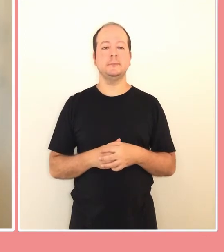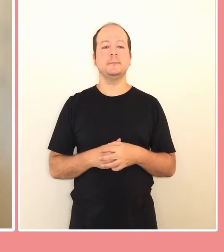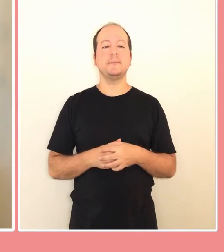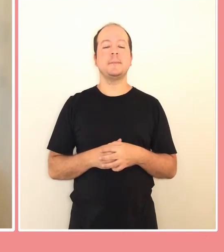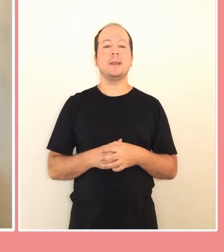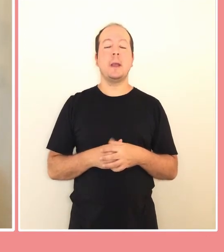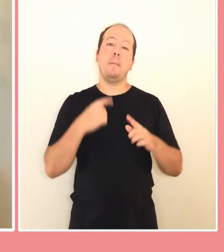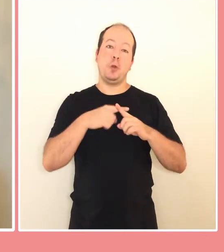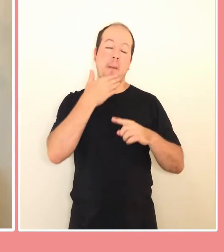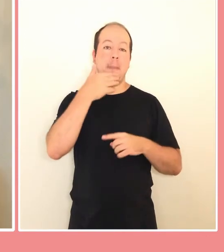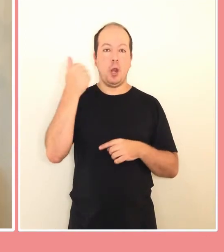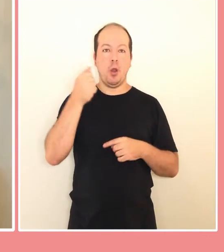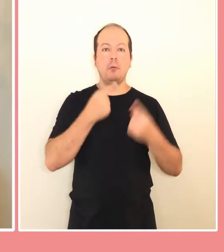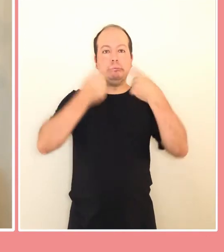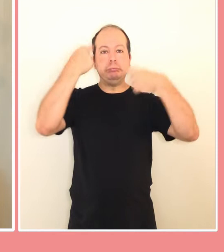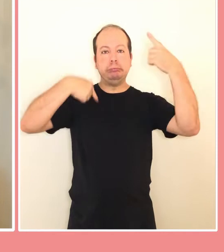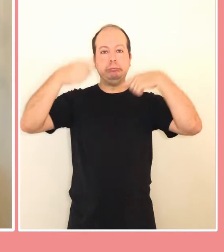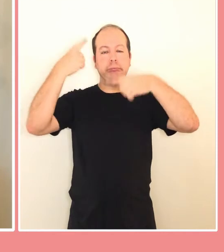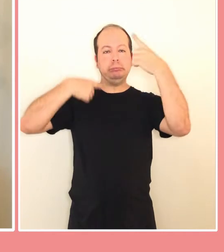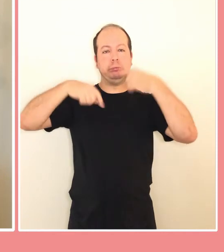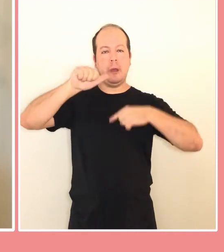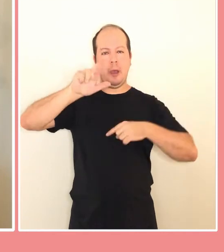Quanto mais arejado, melhor.